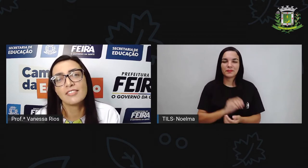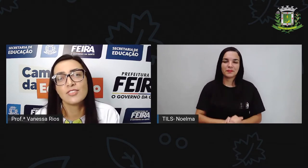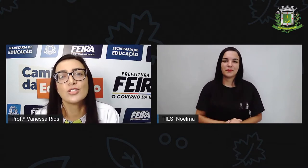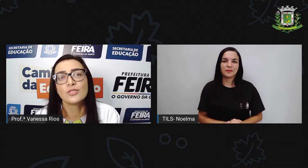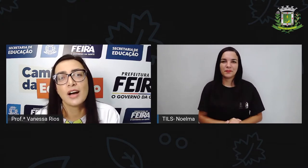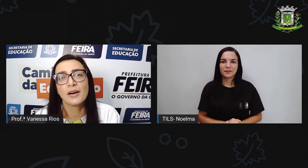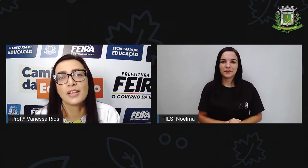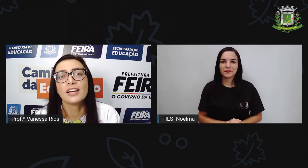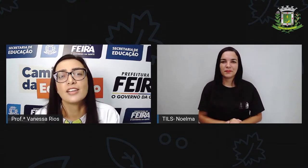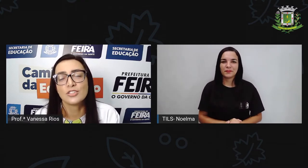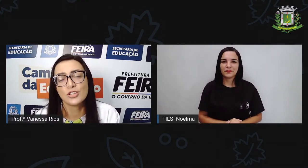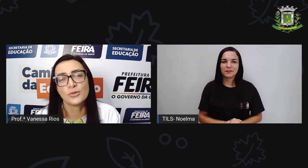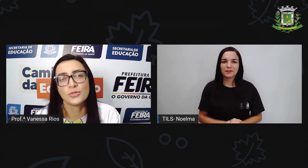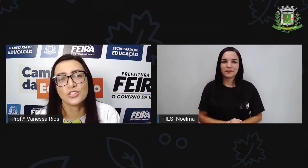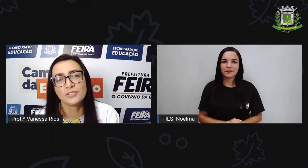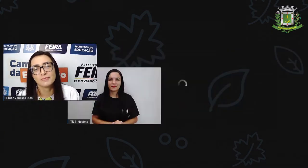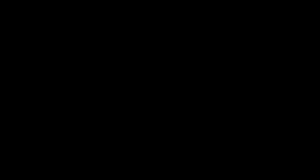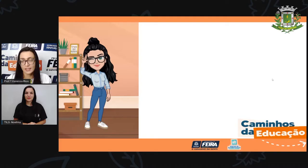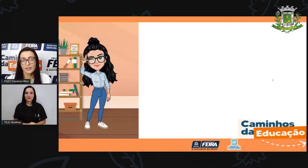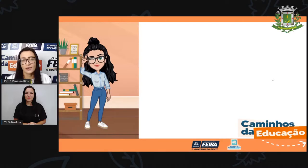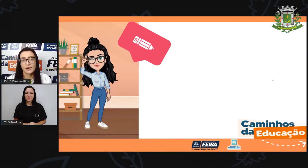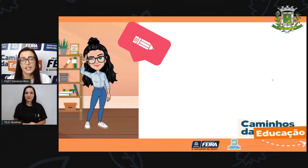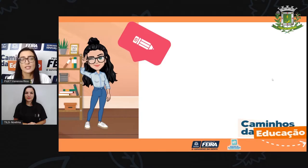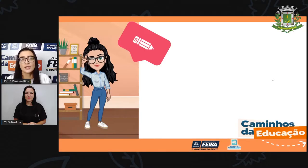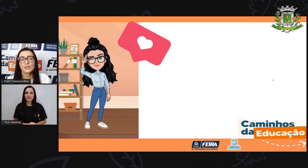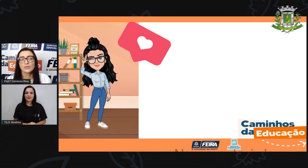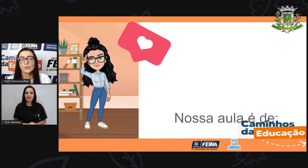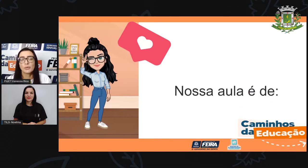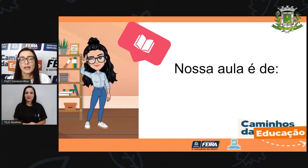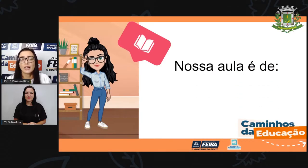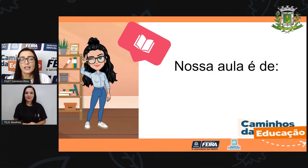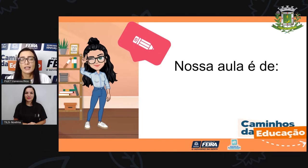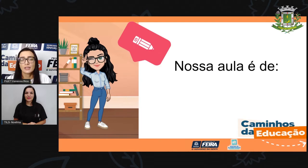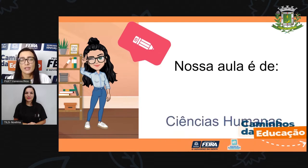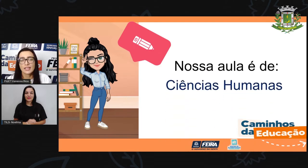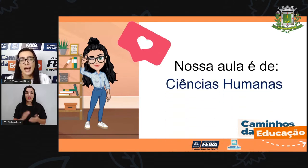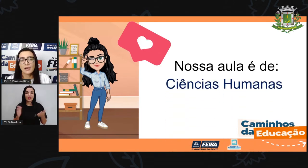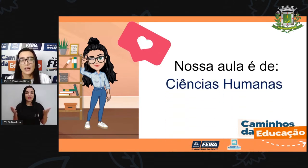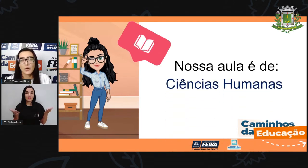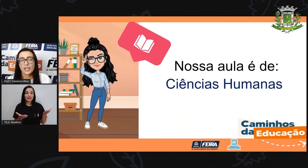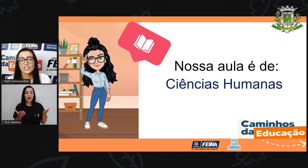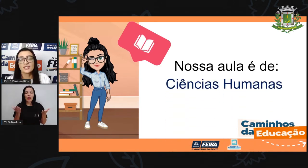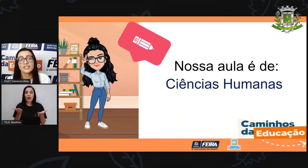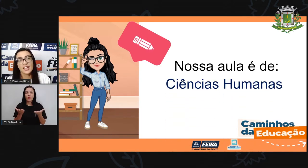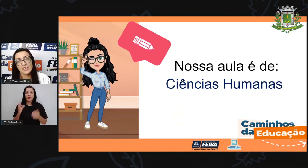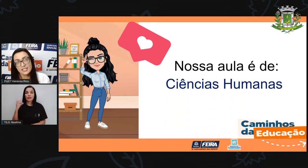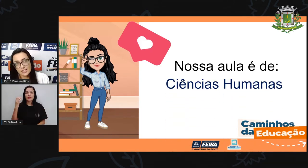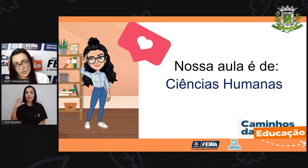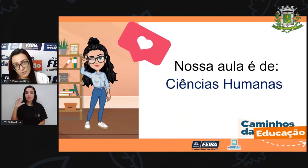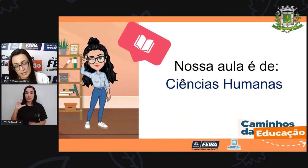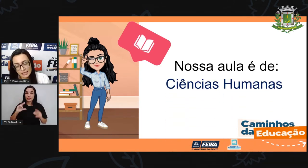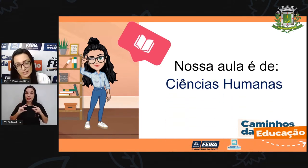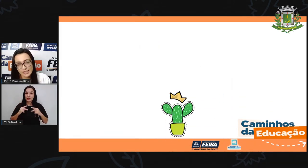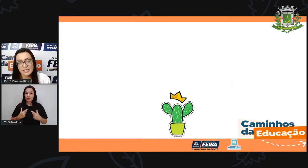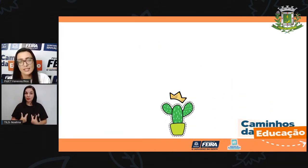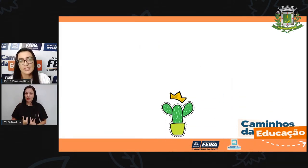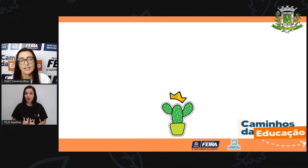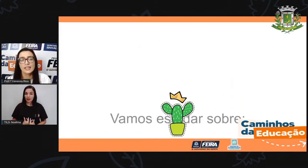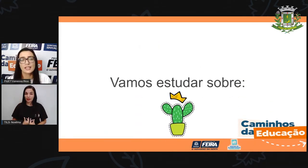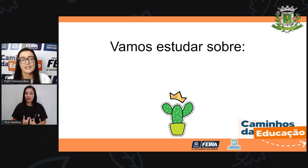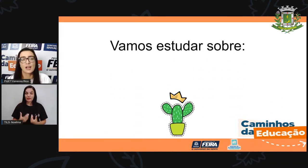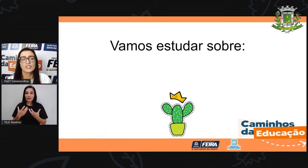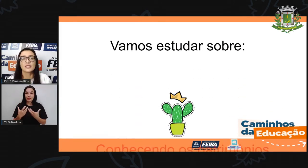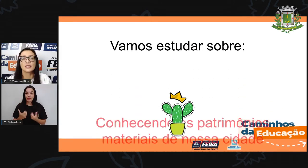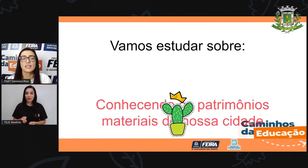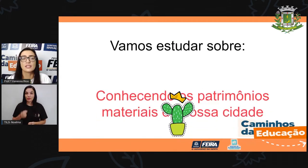estudar na videoaula de hoje. Olhem só, turma. Nossa aula agora é de ciências humanas.